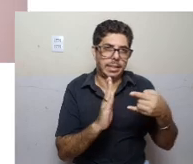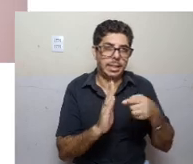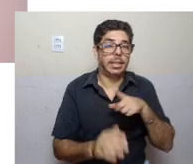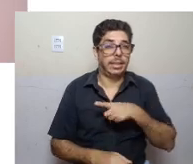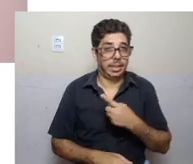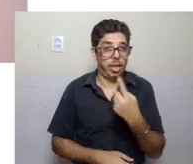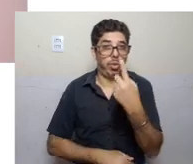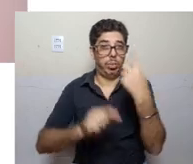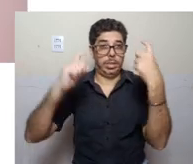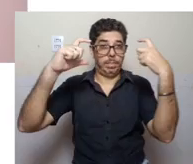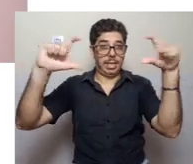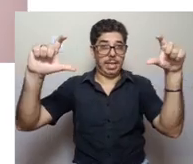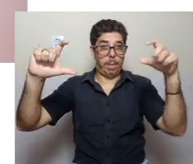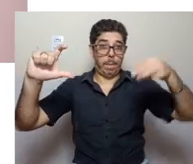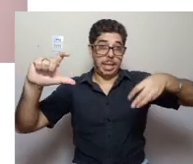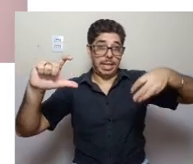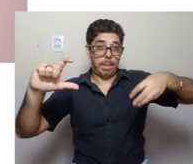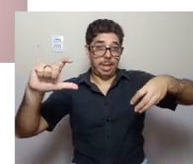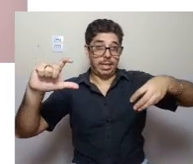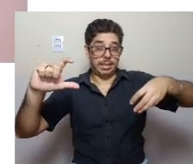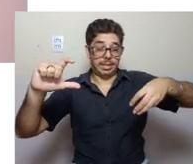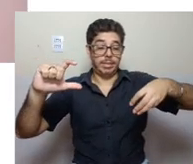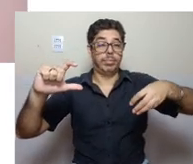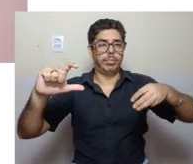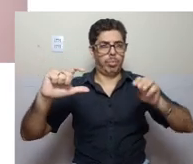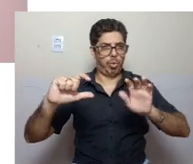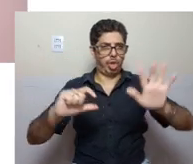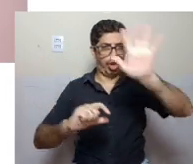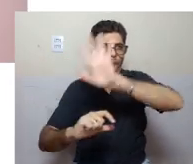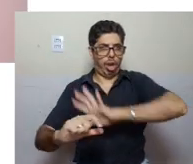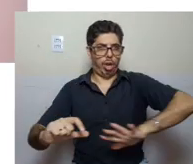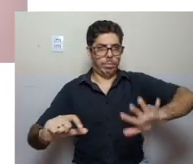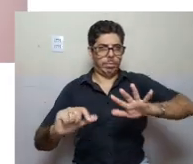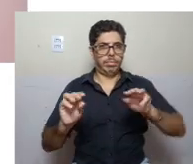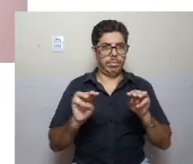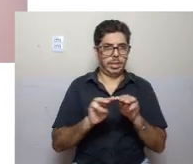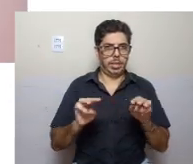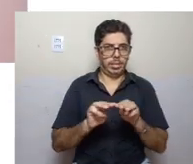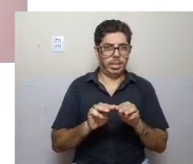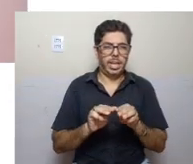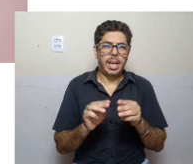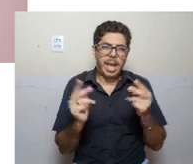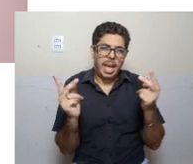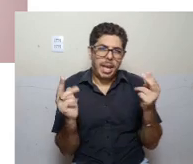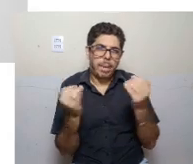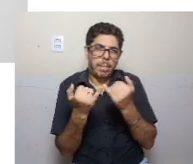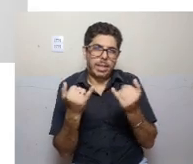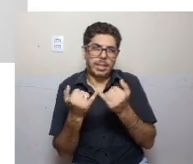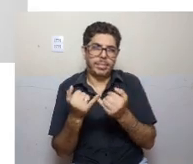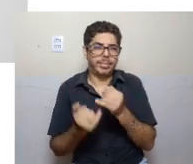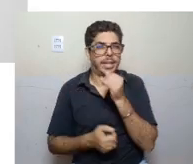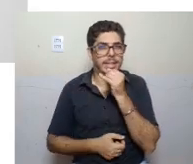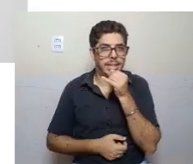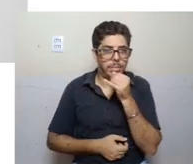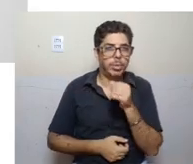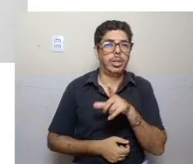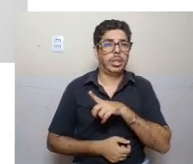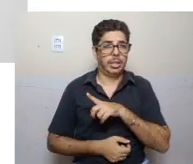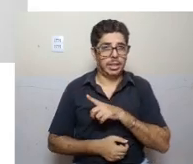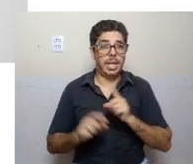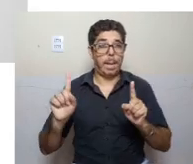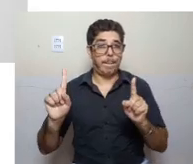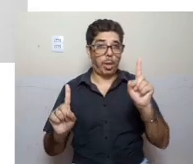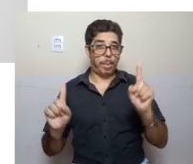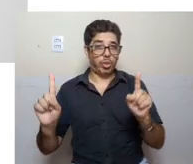expressão matemática para o campo magnético. A força magnética tem algumas semelhanças com a força elétrica. Por exemplo, ela também